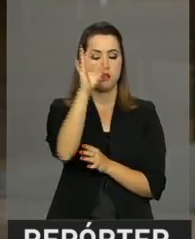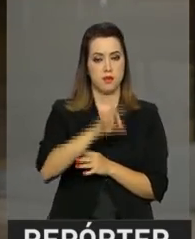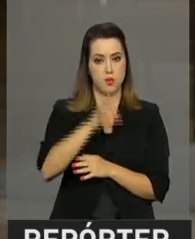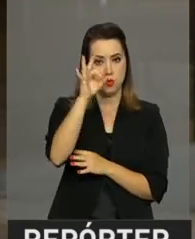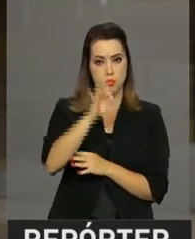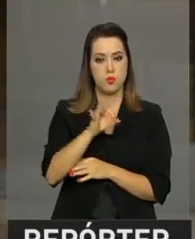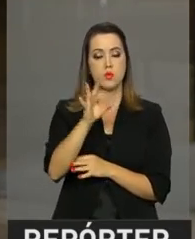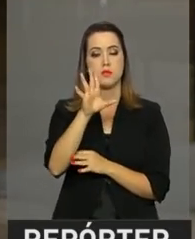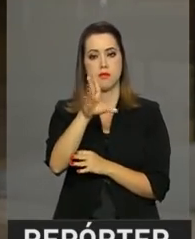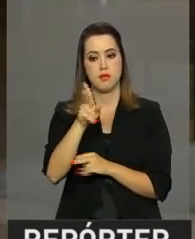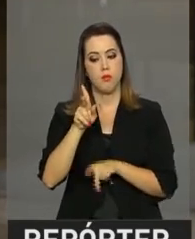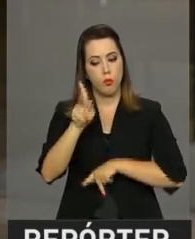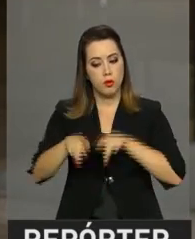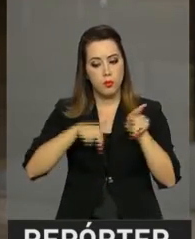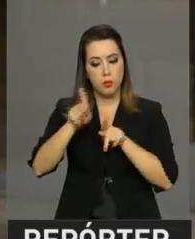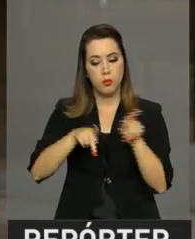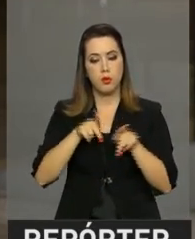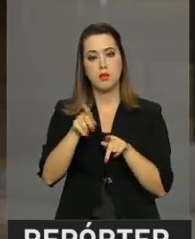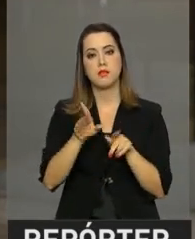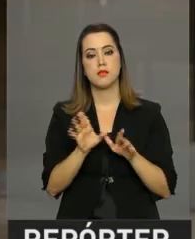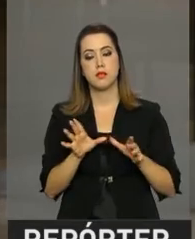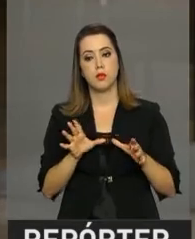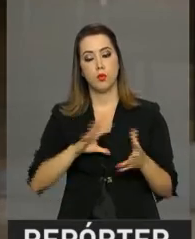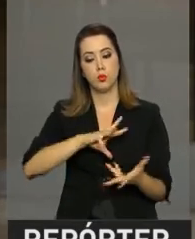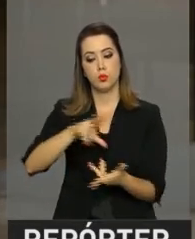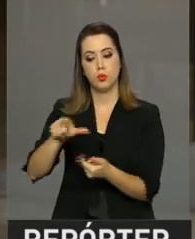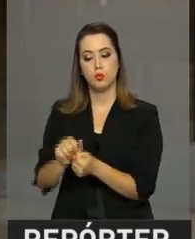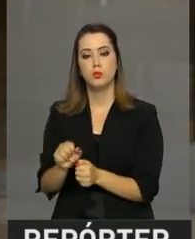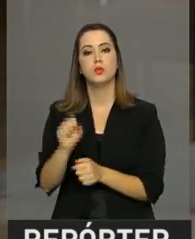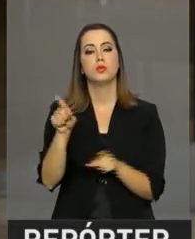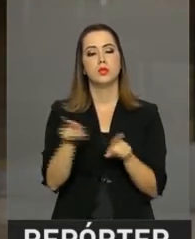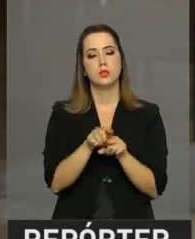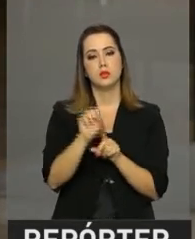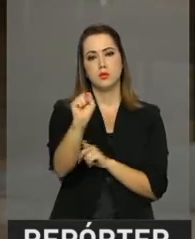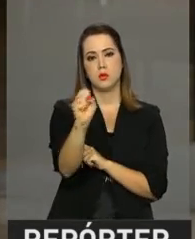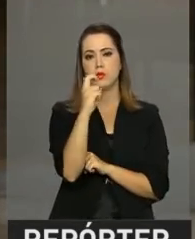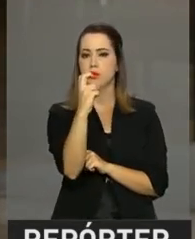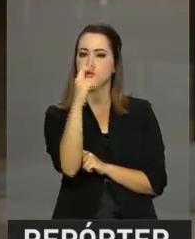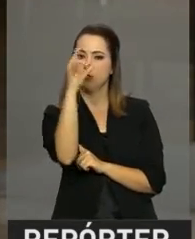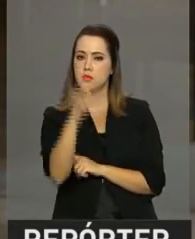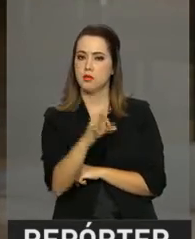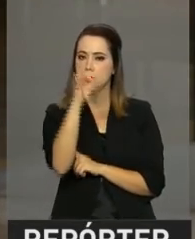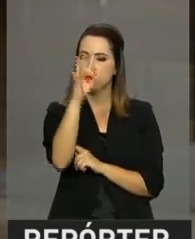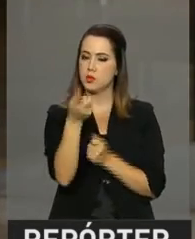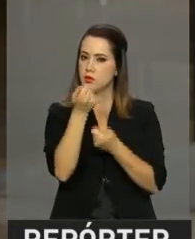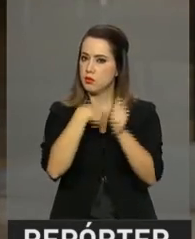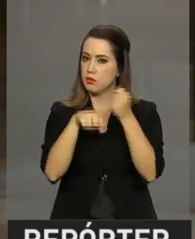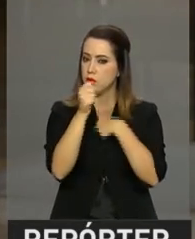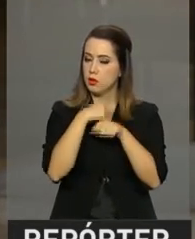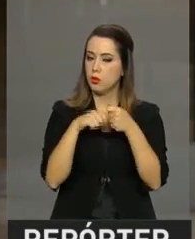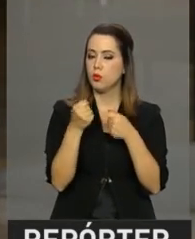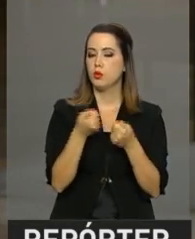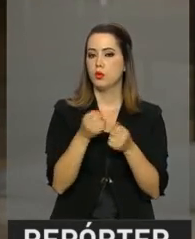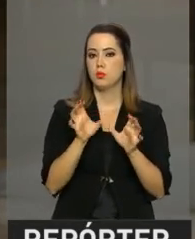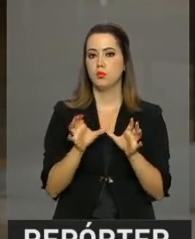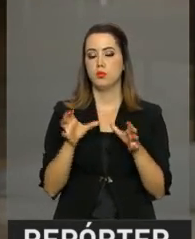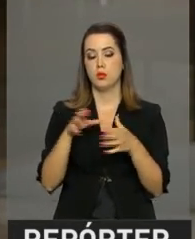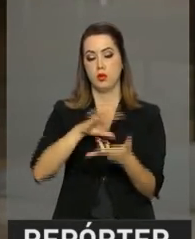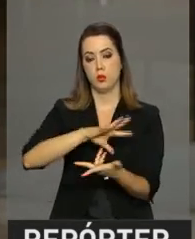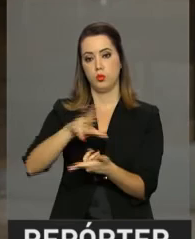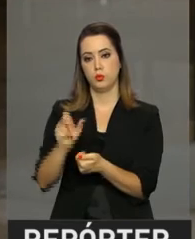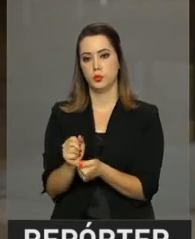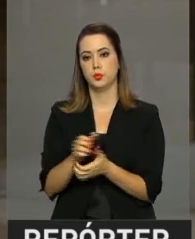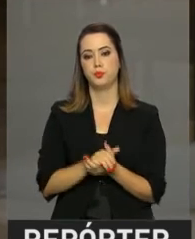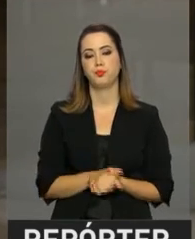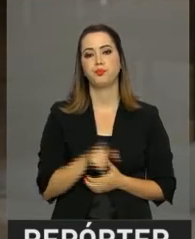população mundial e também 85% da economia do planeta. Vamos acompanhar agora uma matéria sobre a agenda